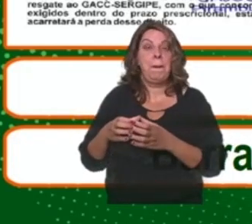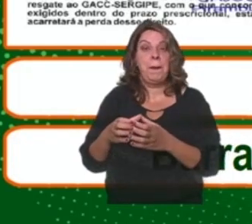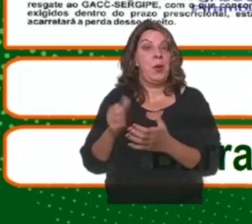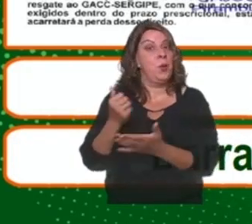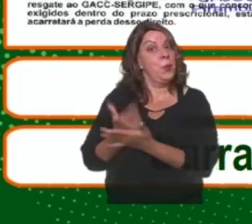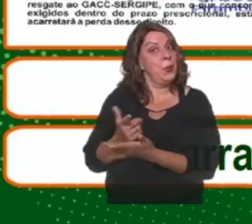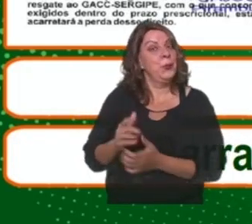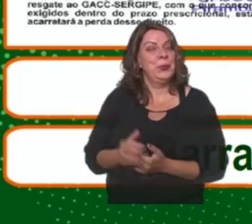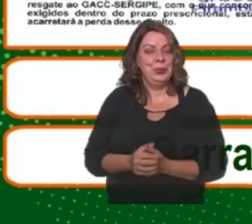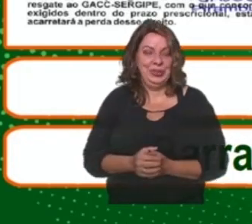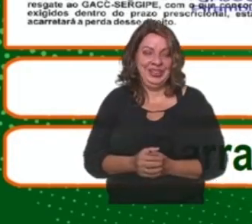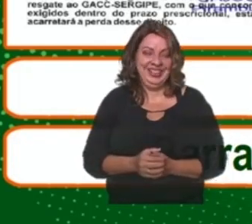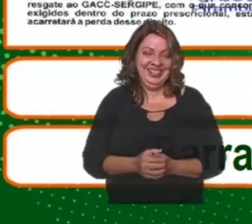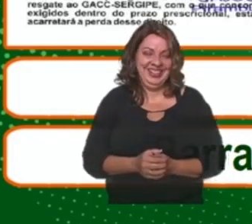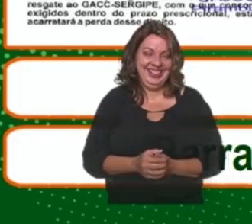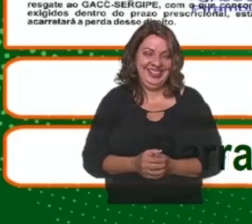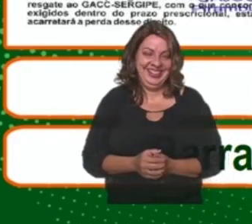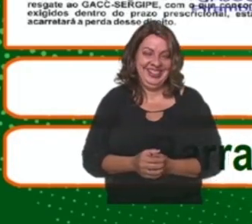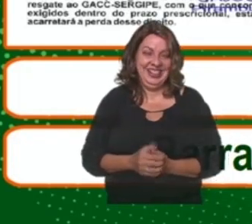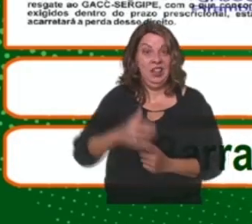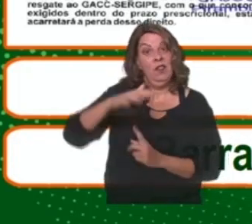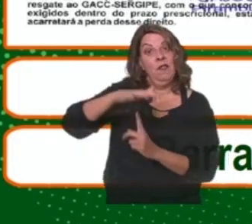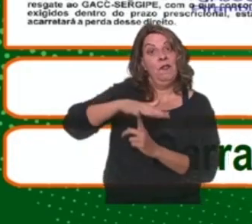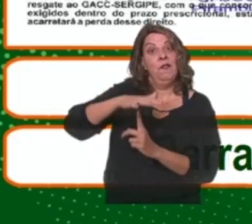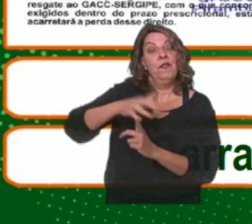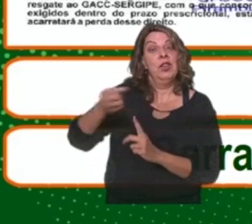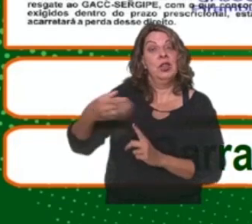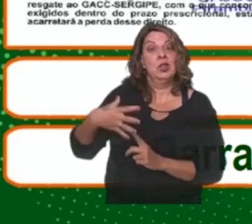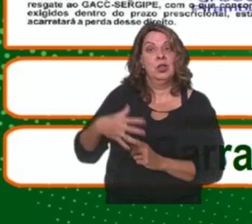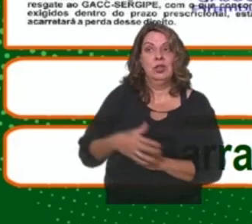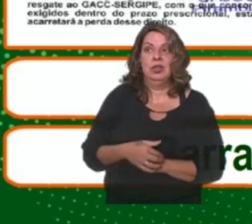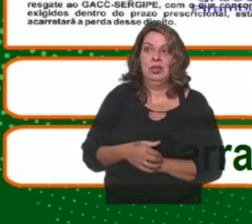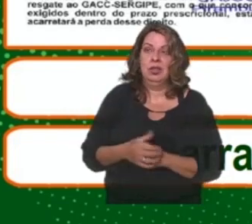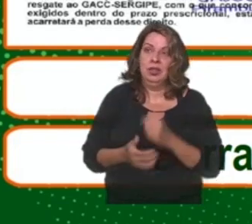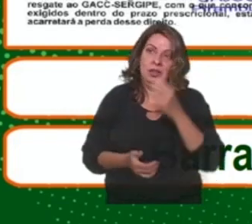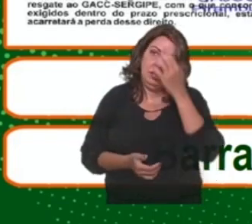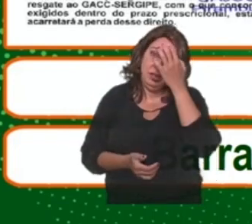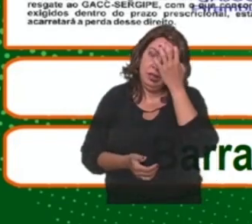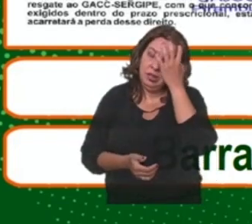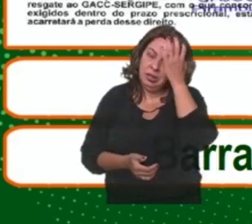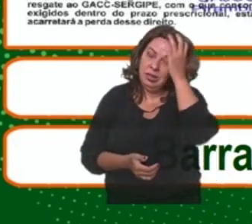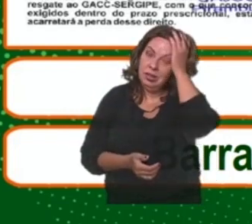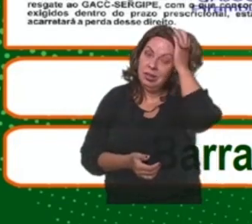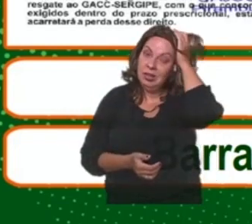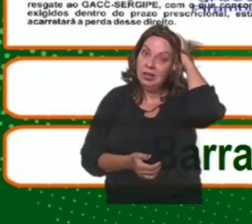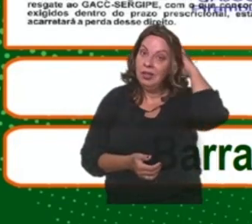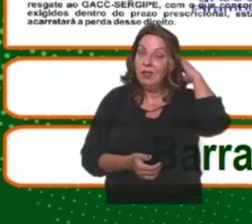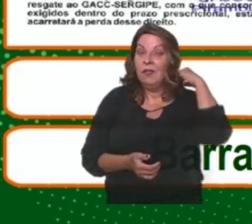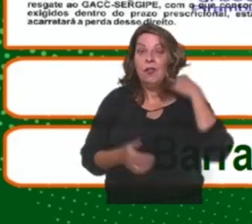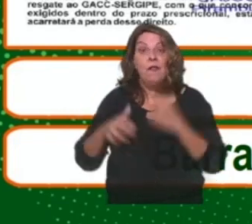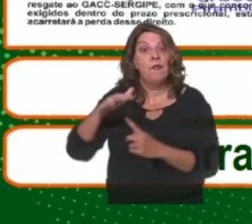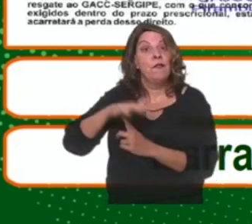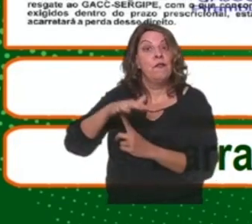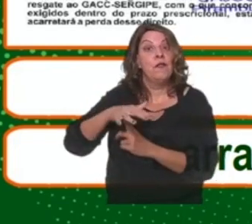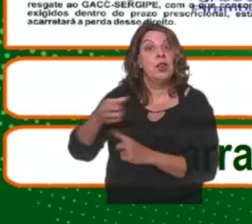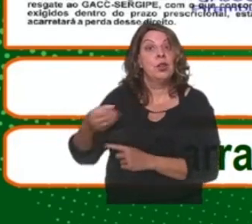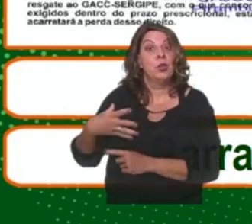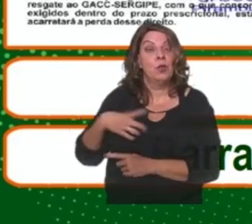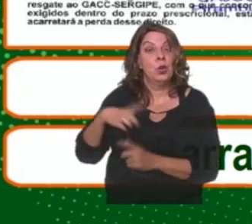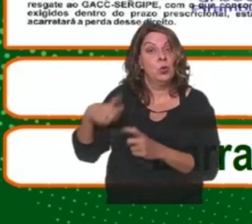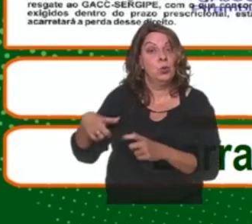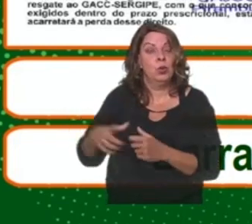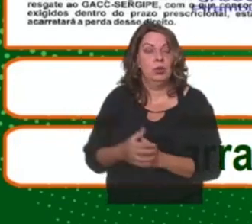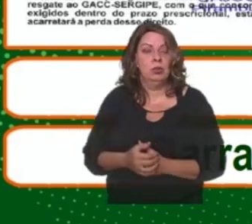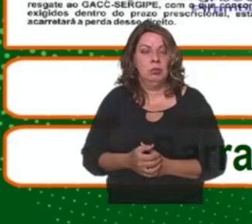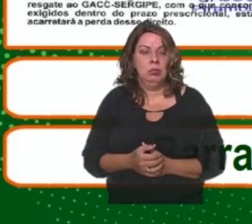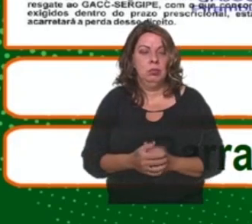que bacana! Já... Feira Nova é a cidade, eu tava tentando identificar aqui. O município agora saiu. É, Feira Nova. Eu tenho aqui o